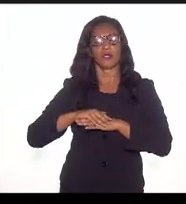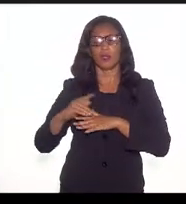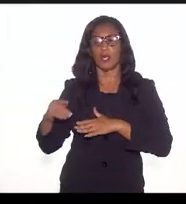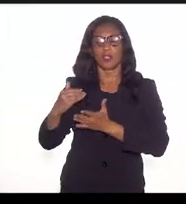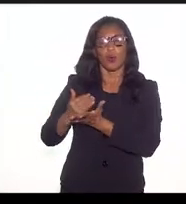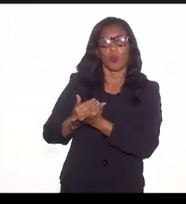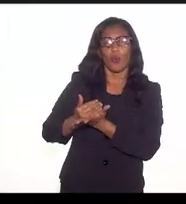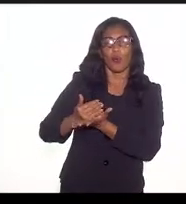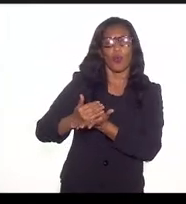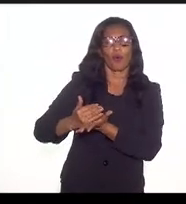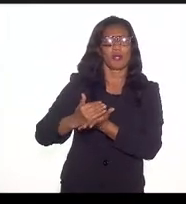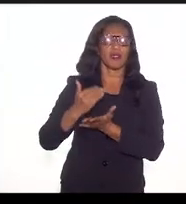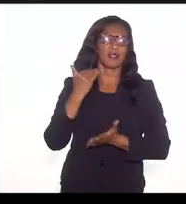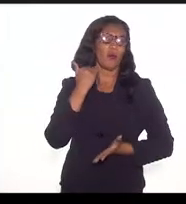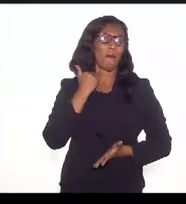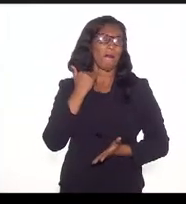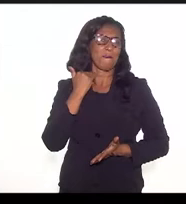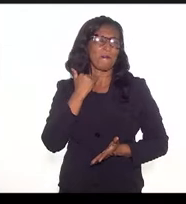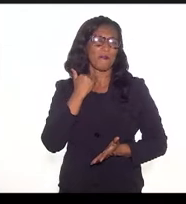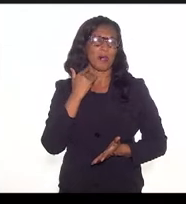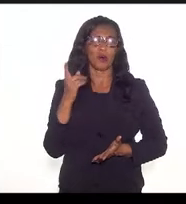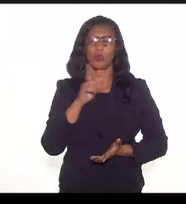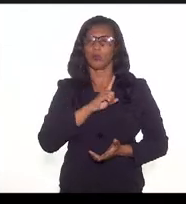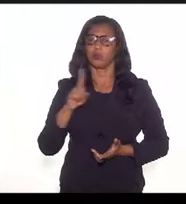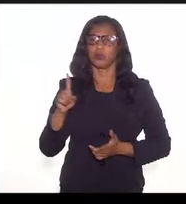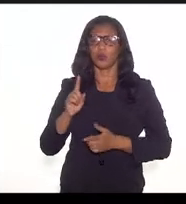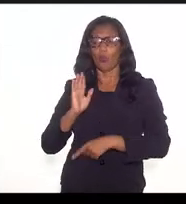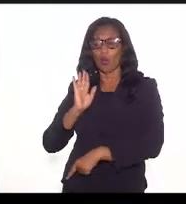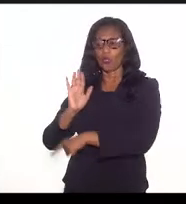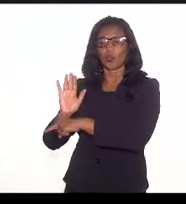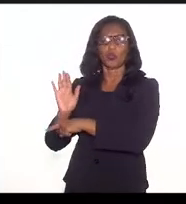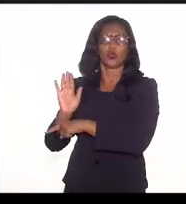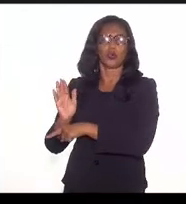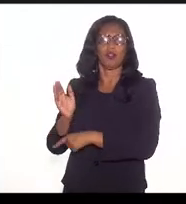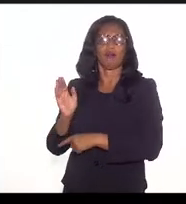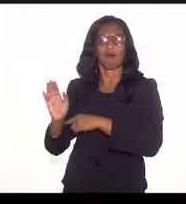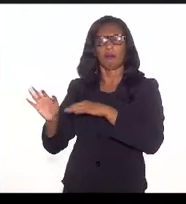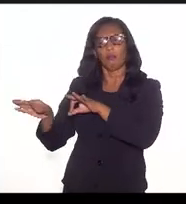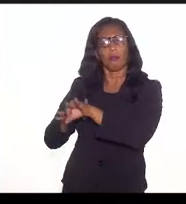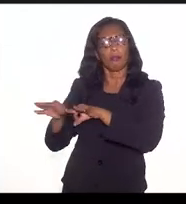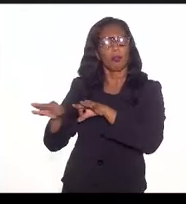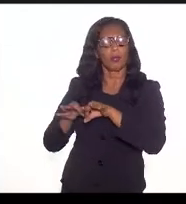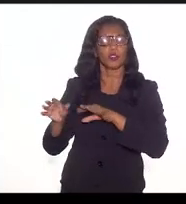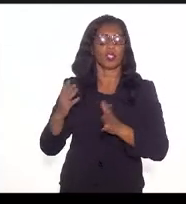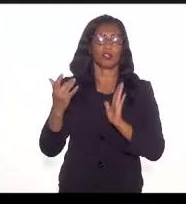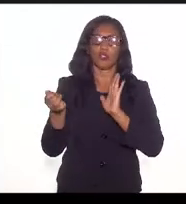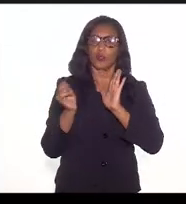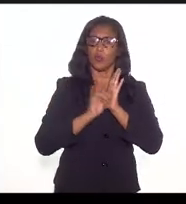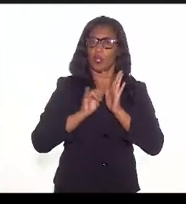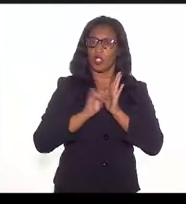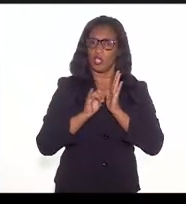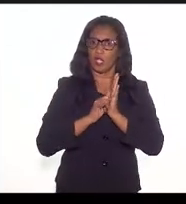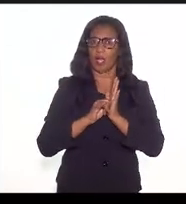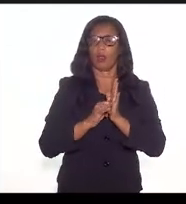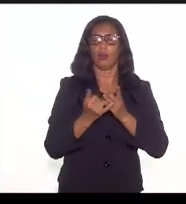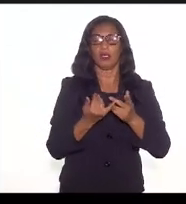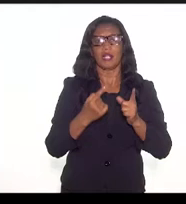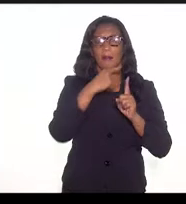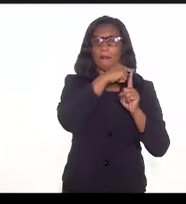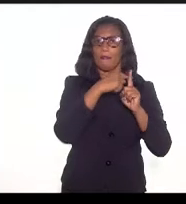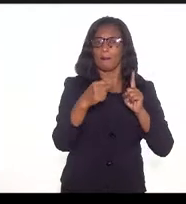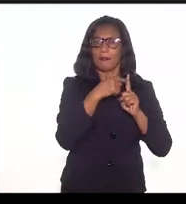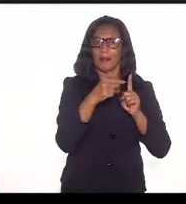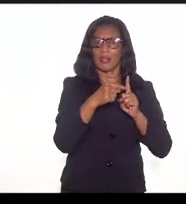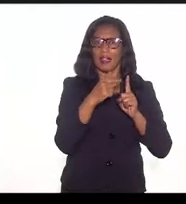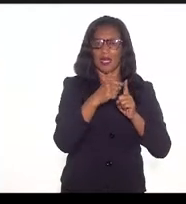muito inicial e banco comercial não financia esse tipo de projeto. Então a gente fez um edital com a FAPERJ, a gente disponibilizou metade do